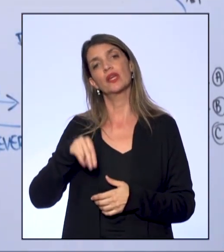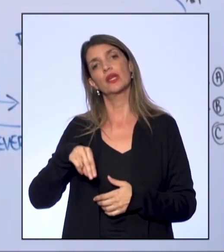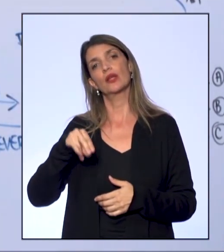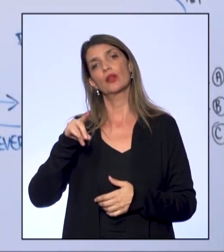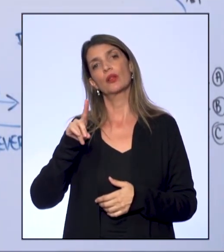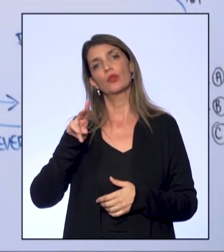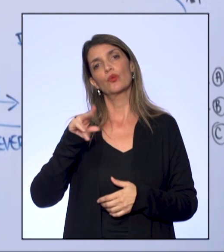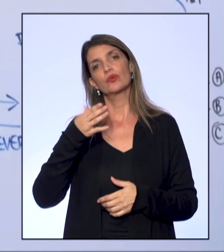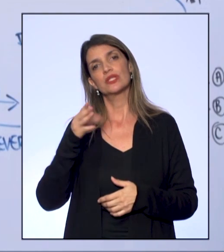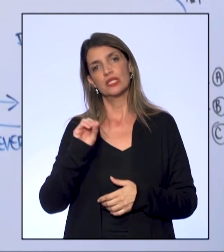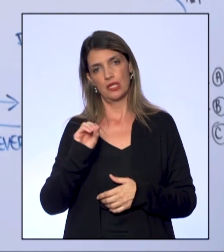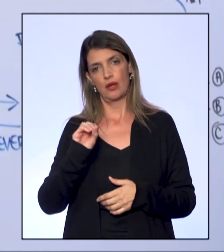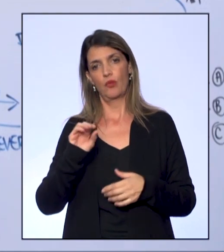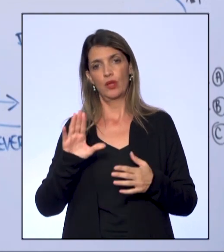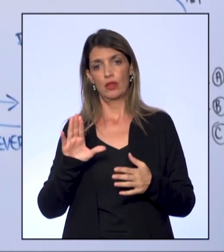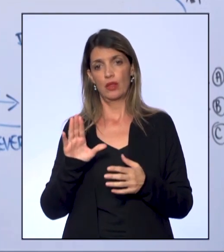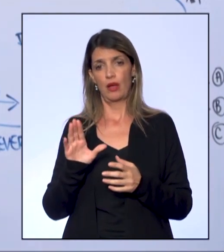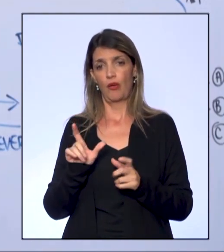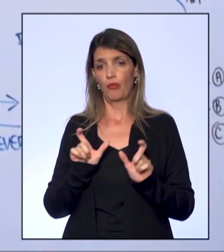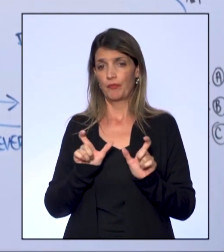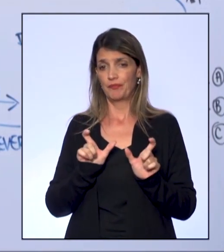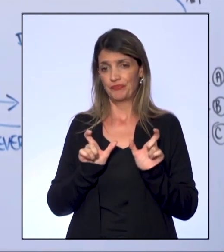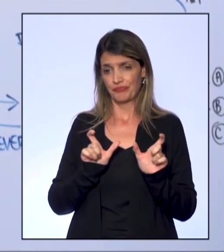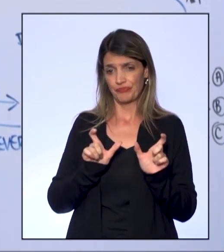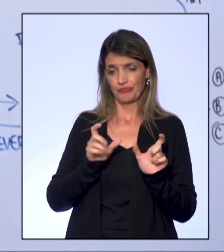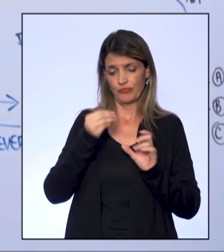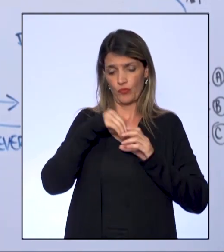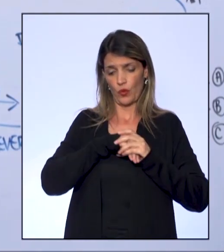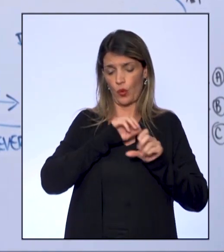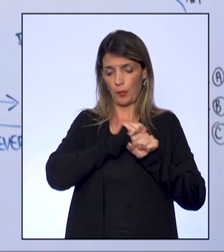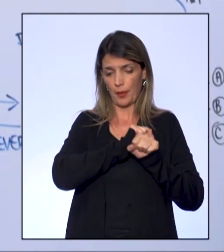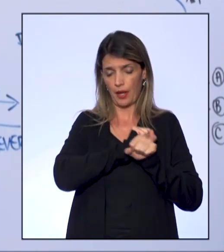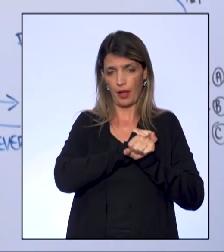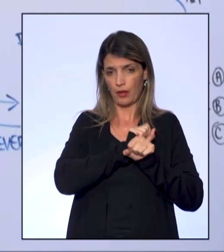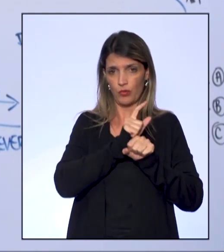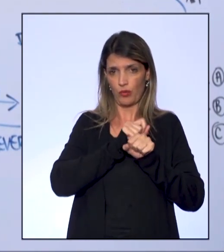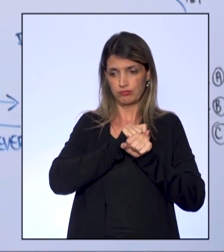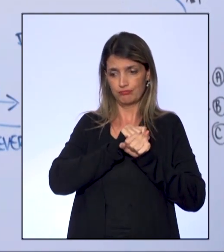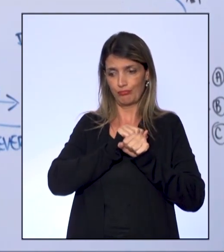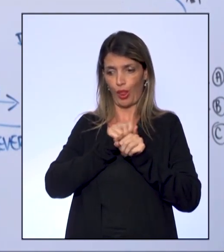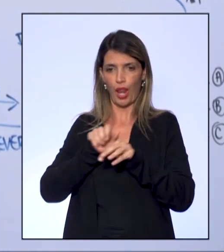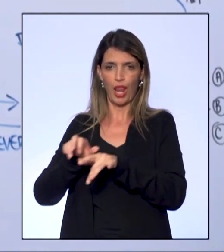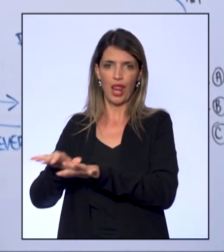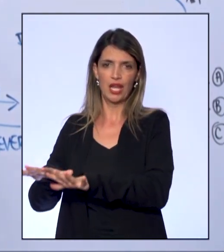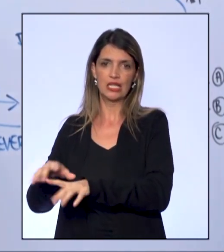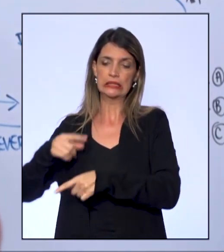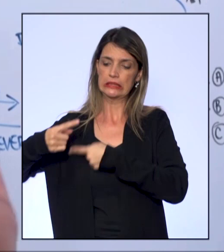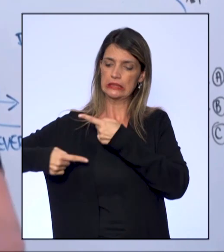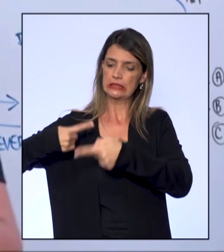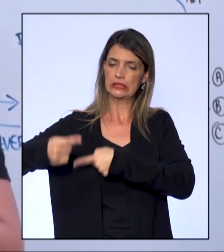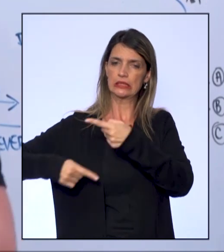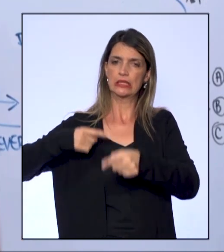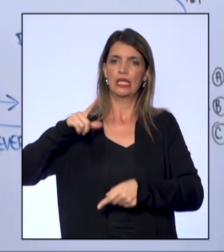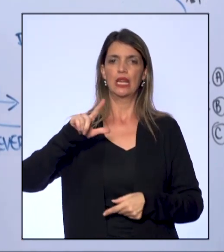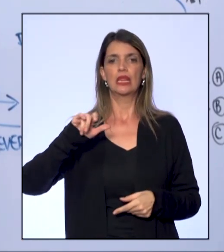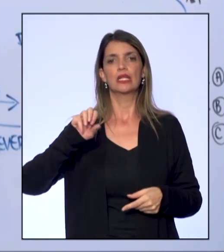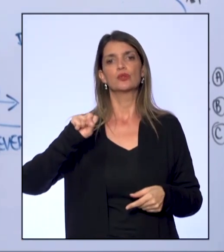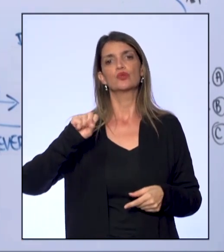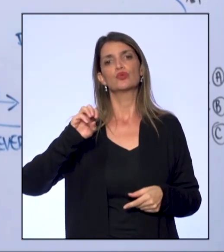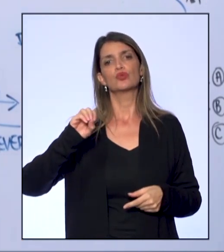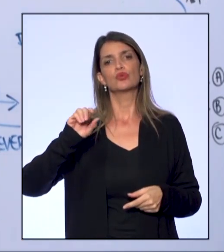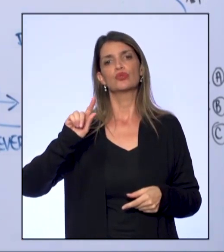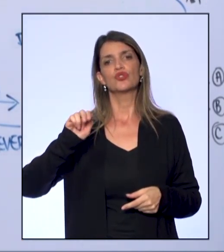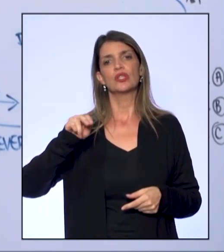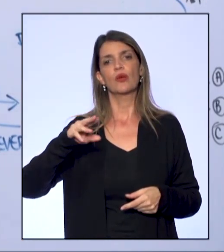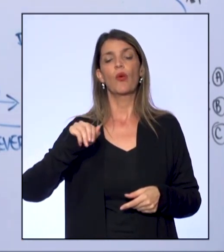tá, galera? Então, quando ele fica aqui, não faz a lise, não se replica, a gente chama isso aqui de ciclo lisogênico. Posso dar outro exemplo?